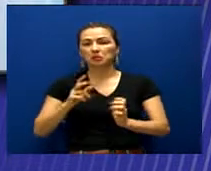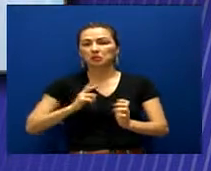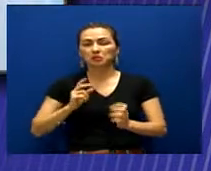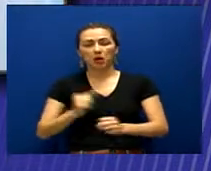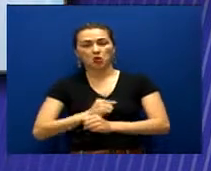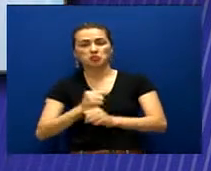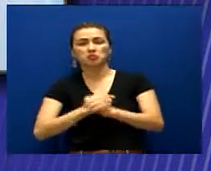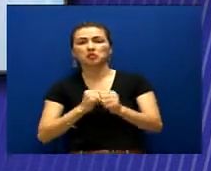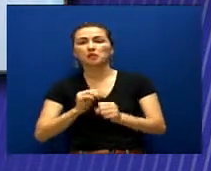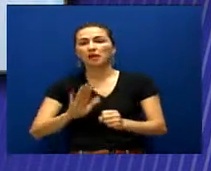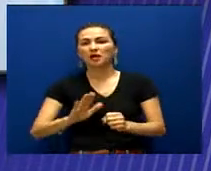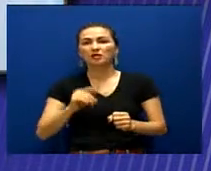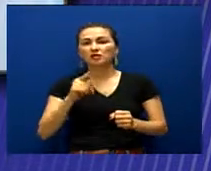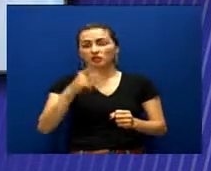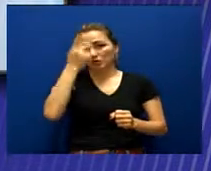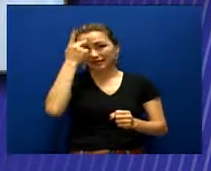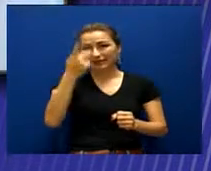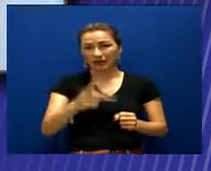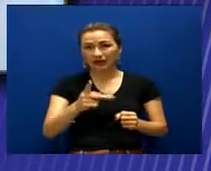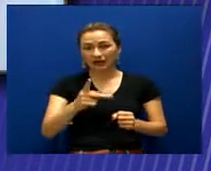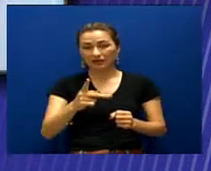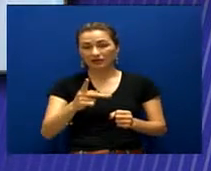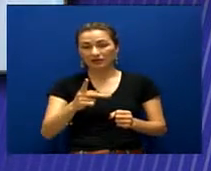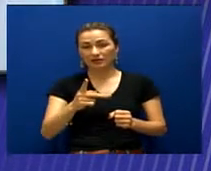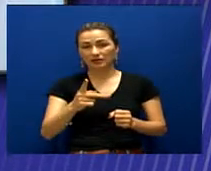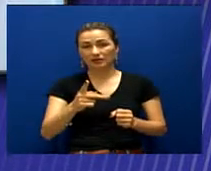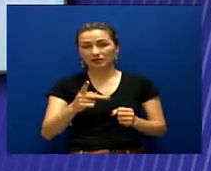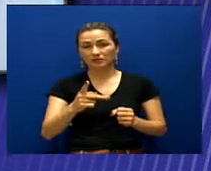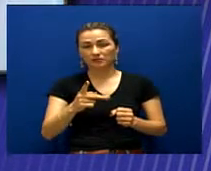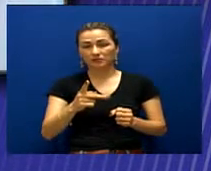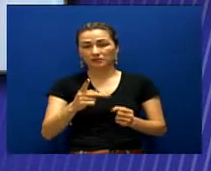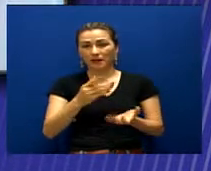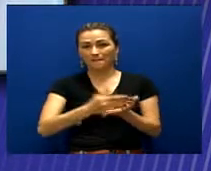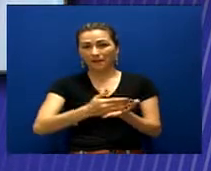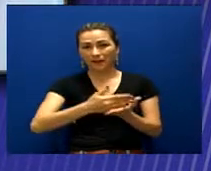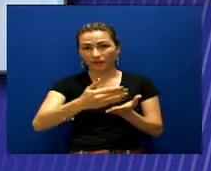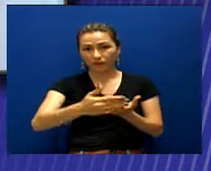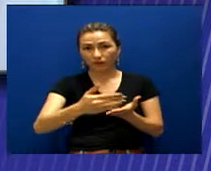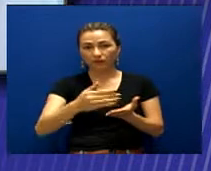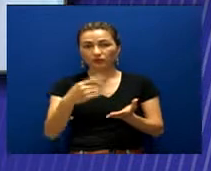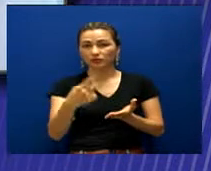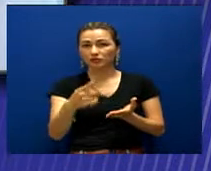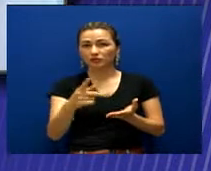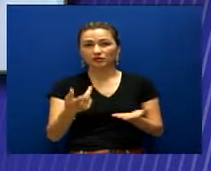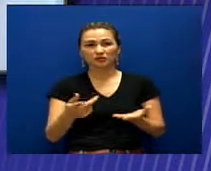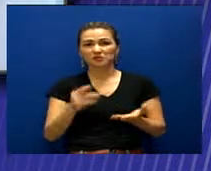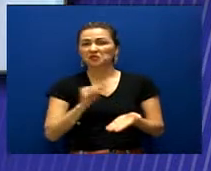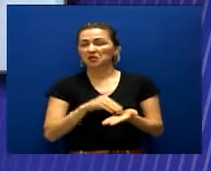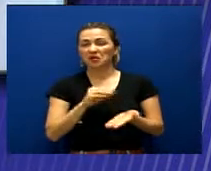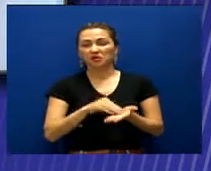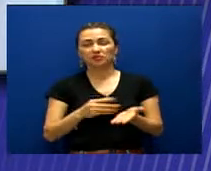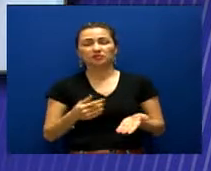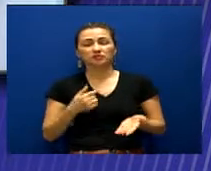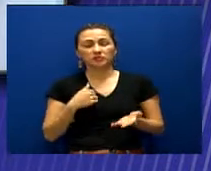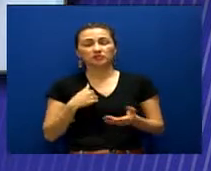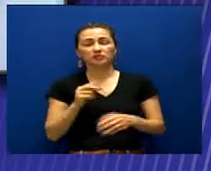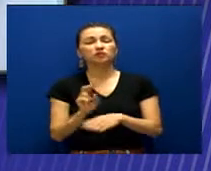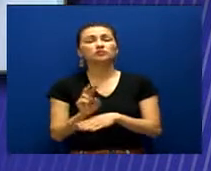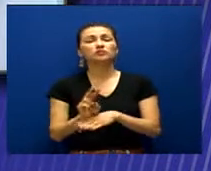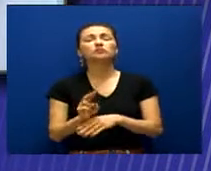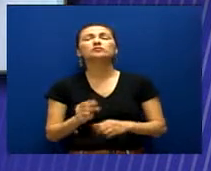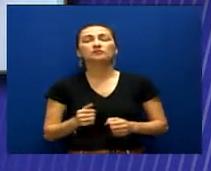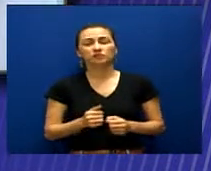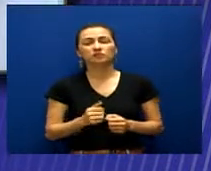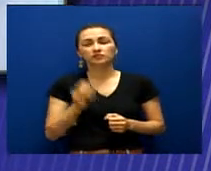entrar a máquina, né? Tá? Sim. Como deputada federal, acompanhei esse processo para e passo no Ministério